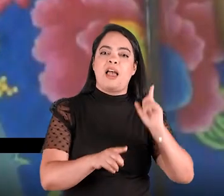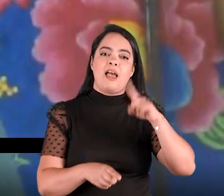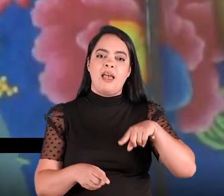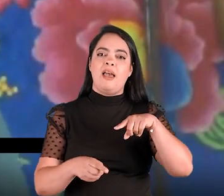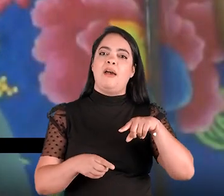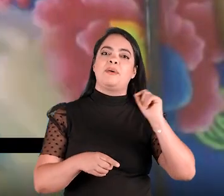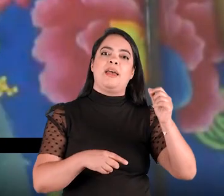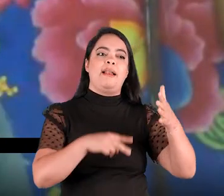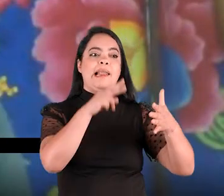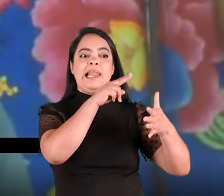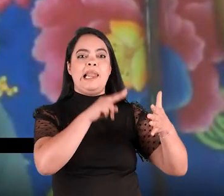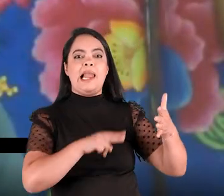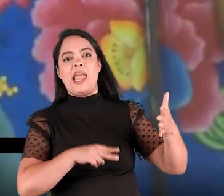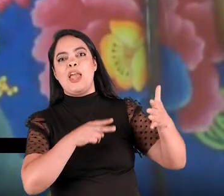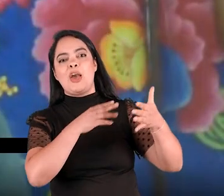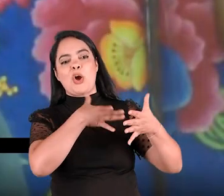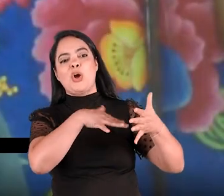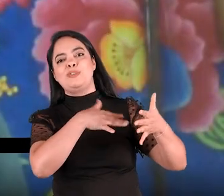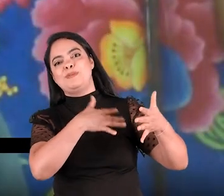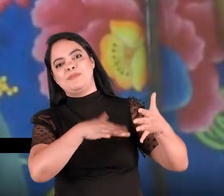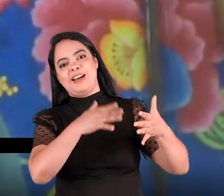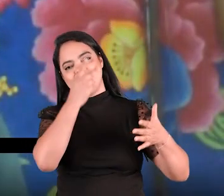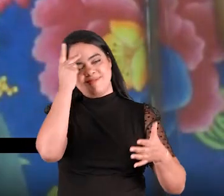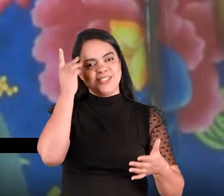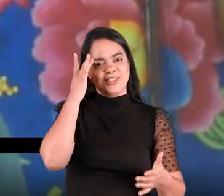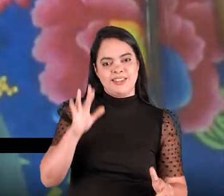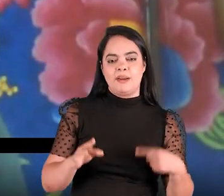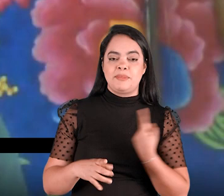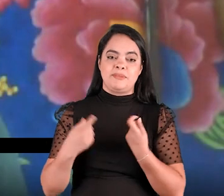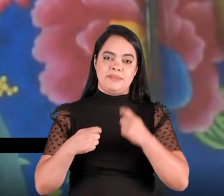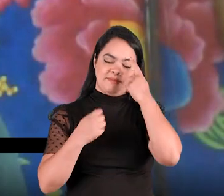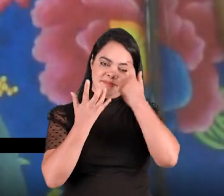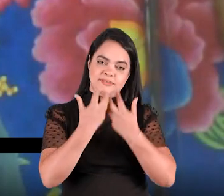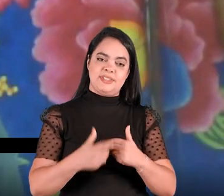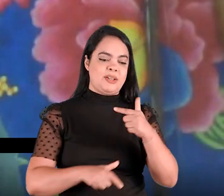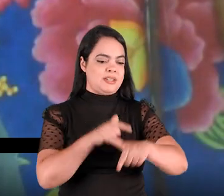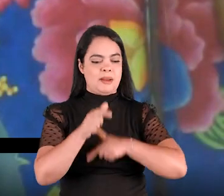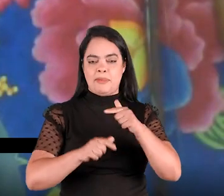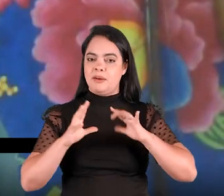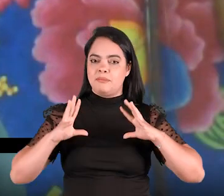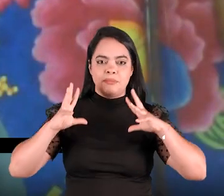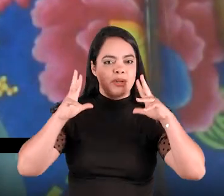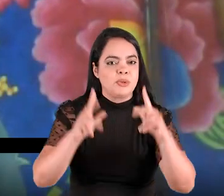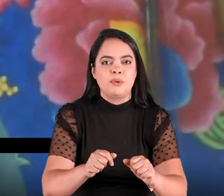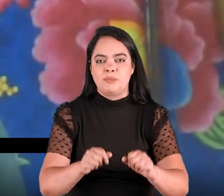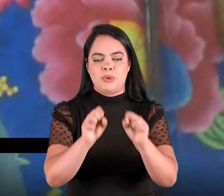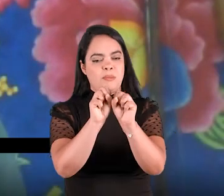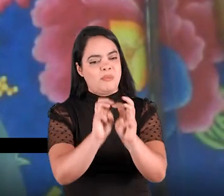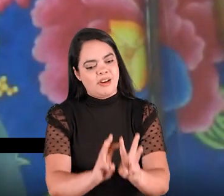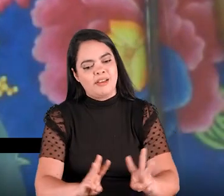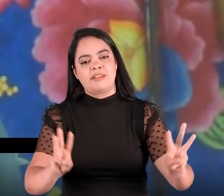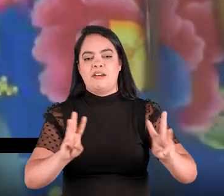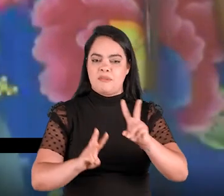daquele, né, daquela código de barra. E a gente pensar nesse trabalho para todos. Eu acho que esse portal,